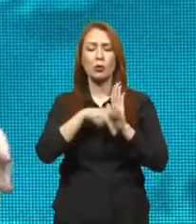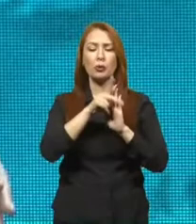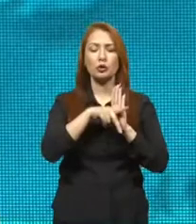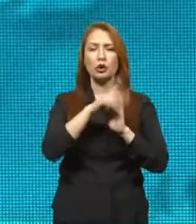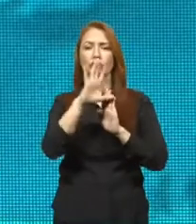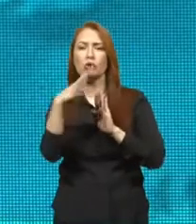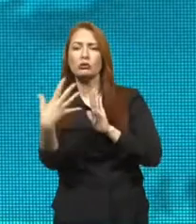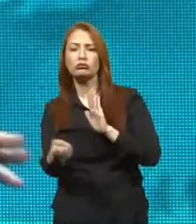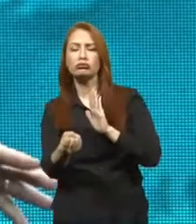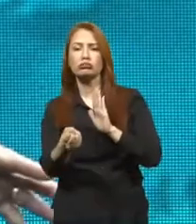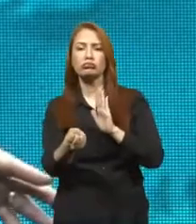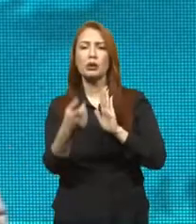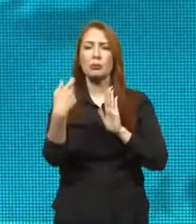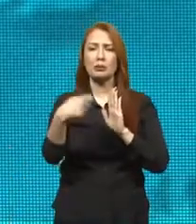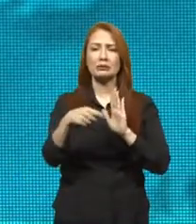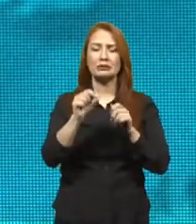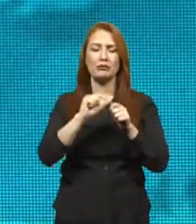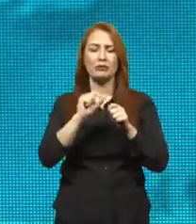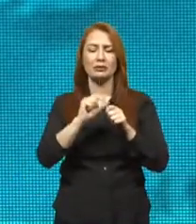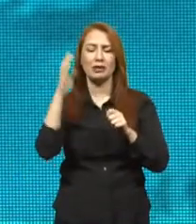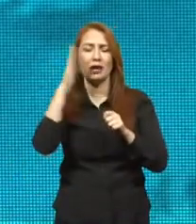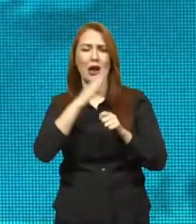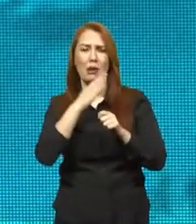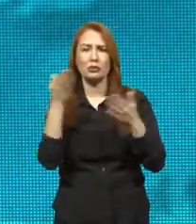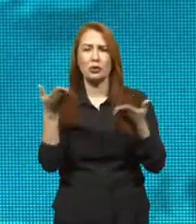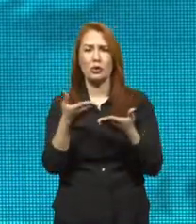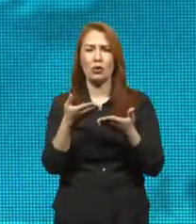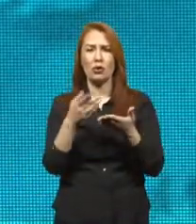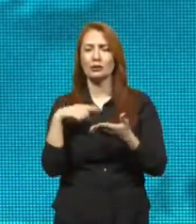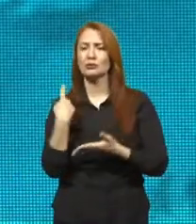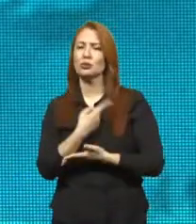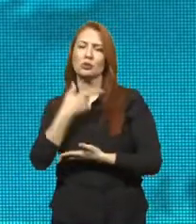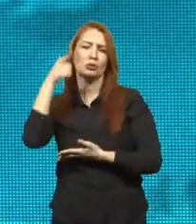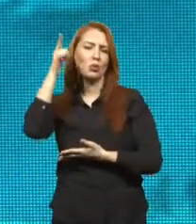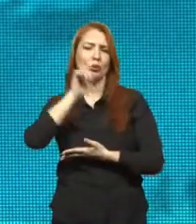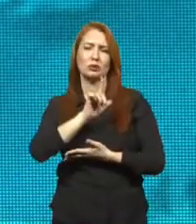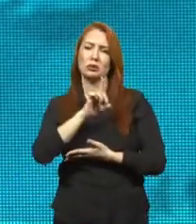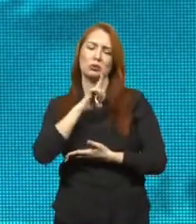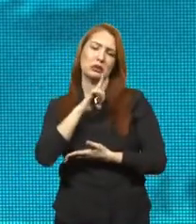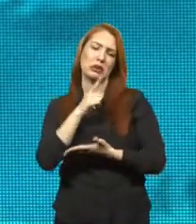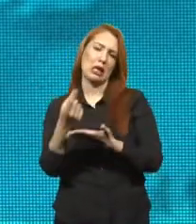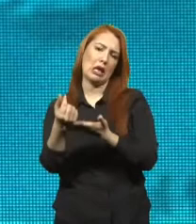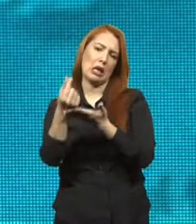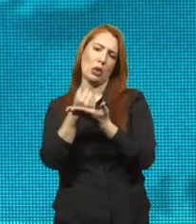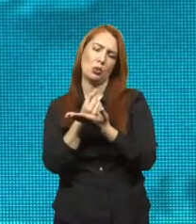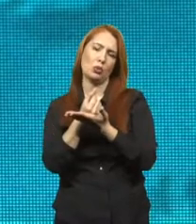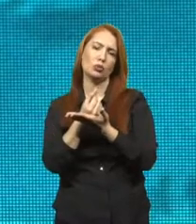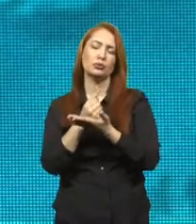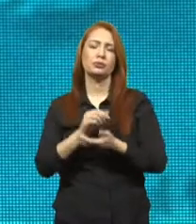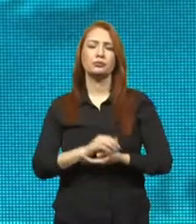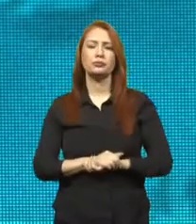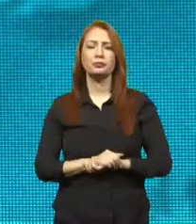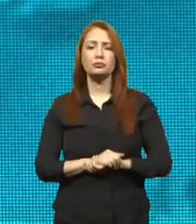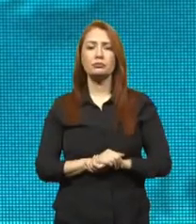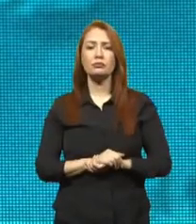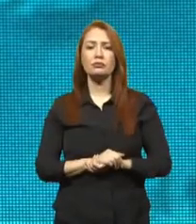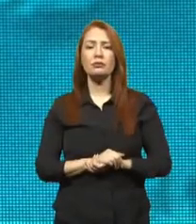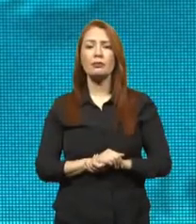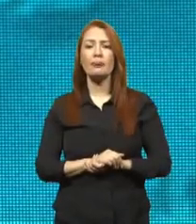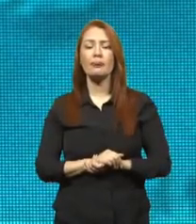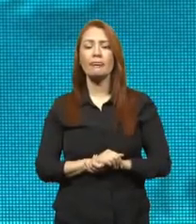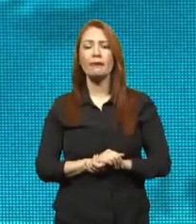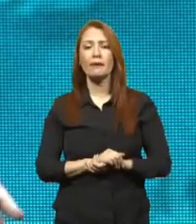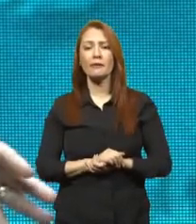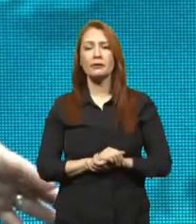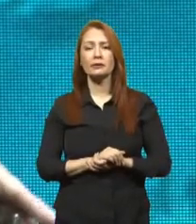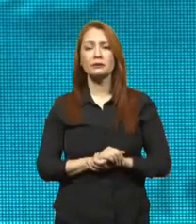tem que ter uma execução imediata, nós não vamos não conseguir rola. Aportar recursos. Uhum. Porque a gente já tem, e as pessoas que normalmente, né, os proponentes